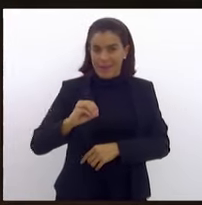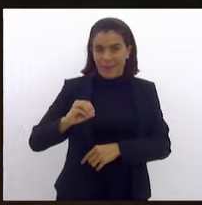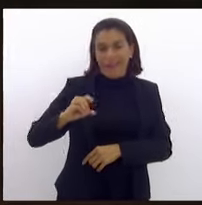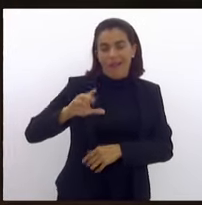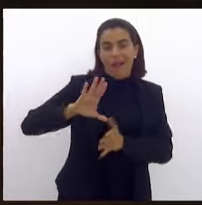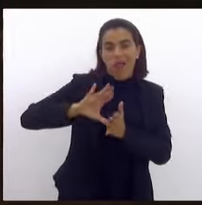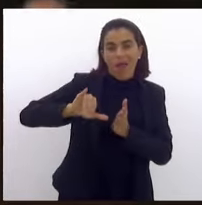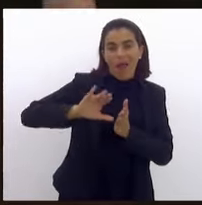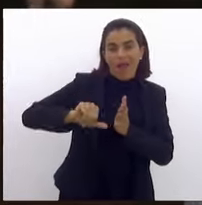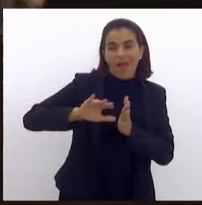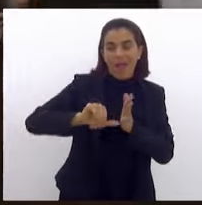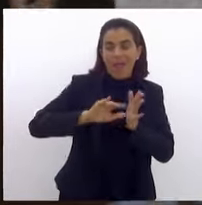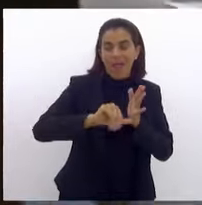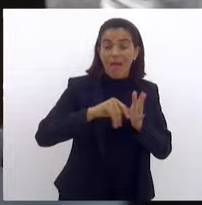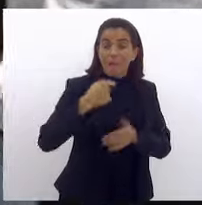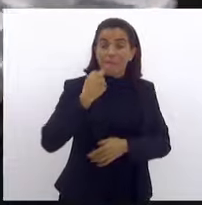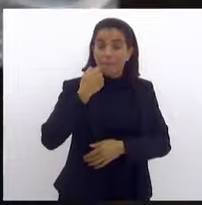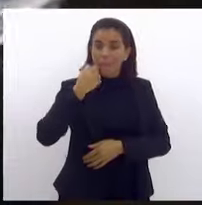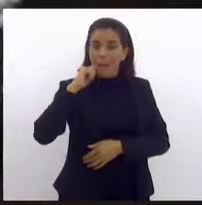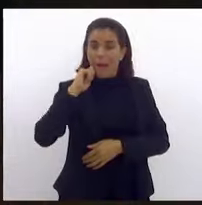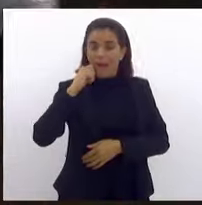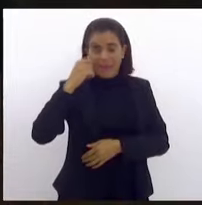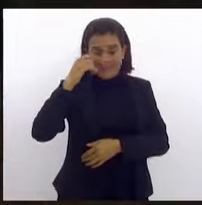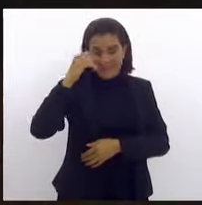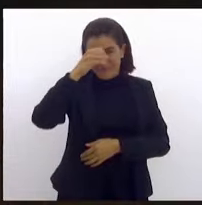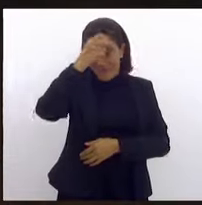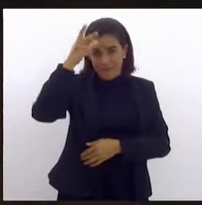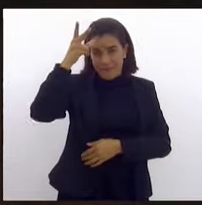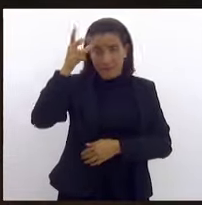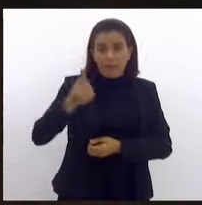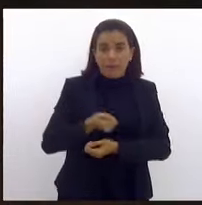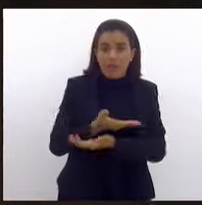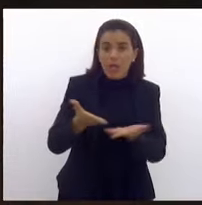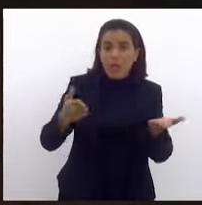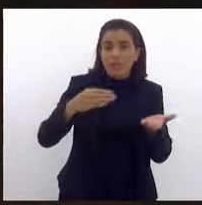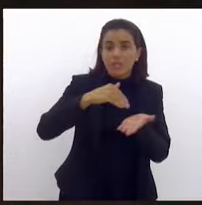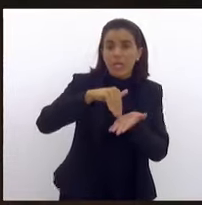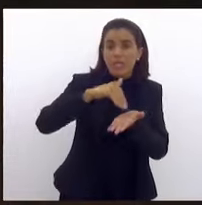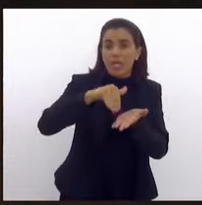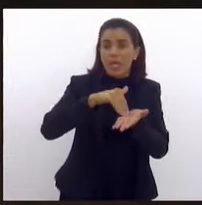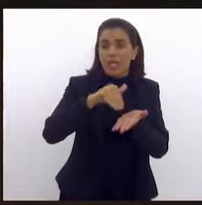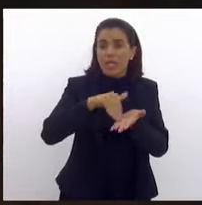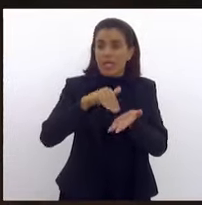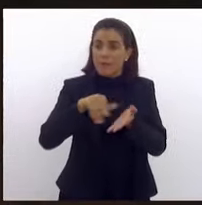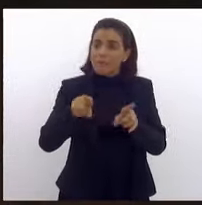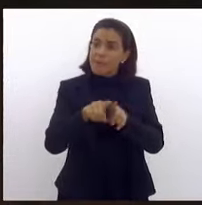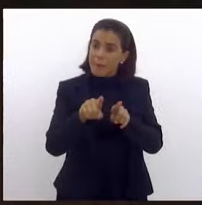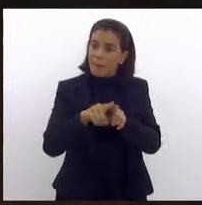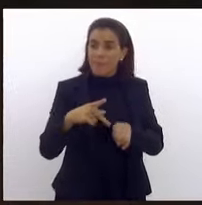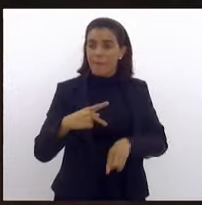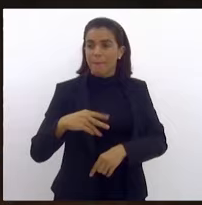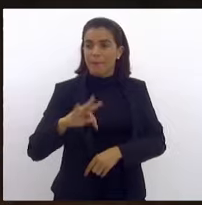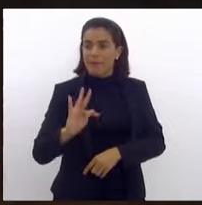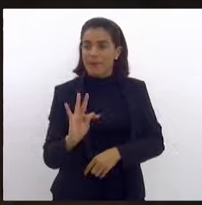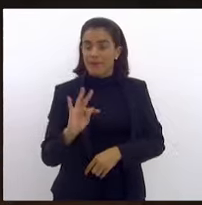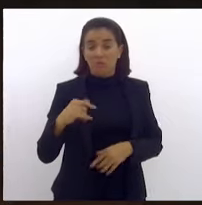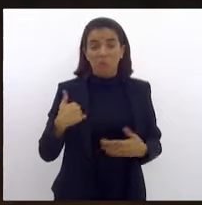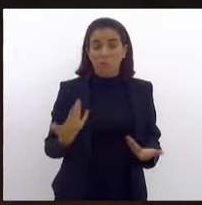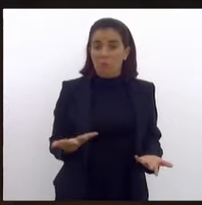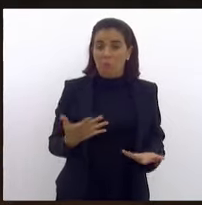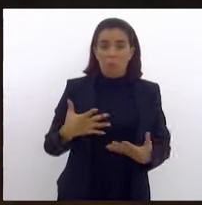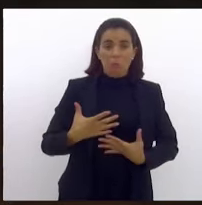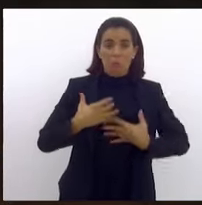Paes distribuiu mais de 30 secretarias para os seus apaniguados políticos, dentre os quais o PT. Então, não me